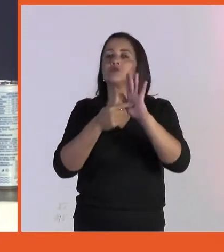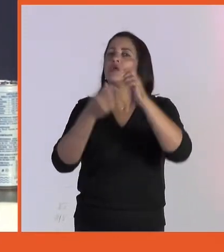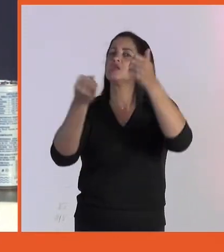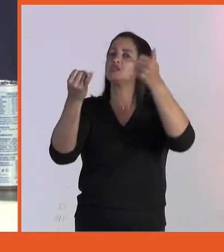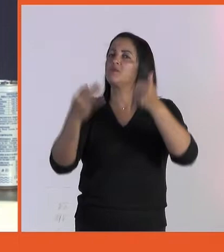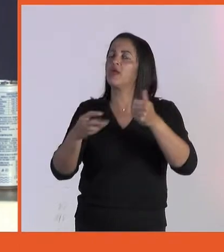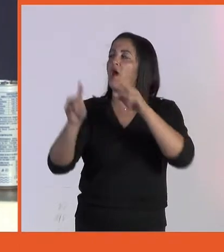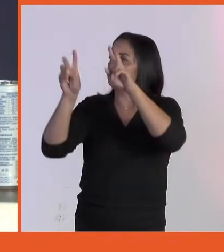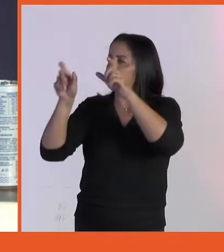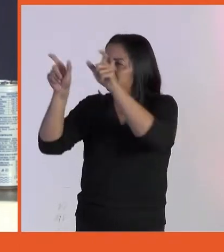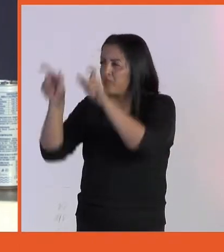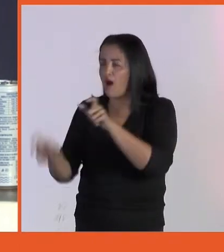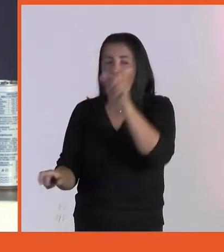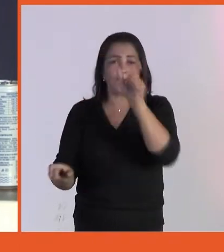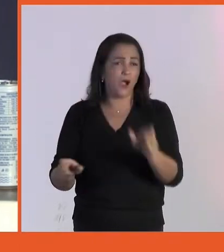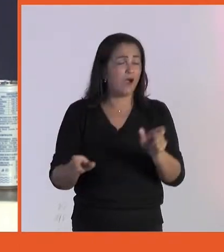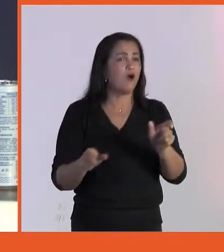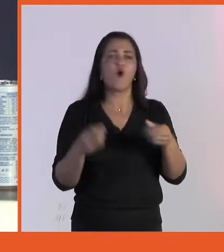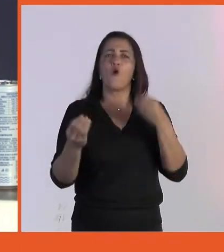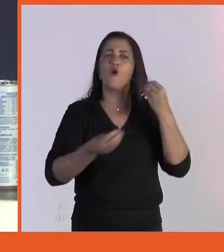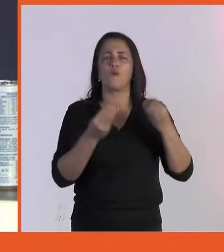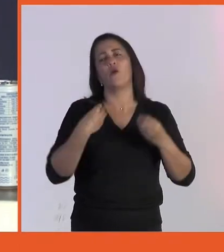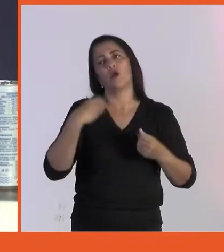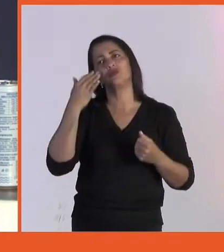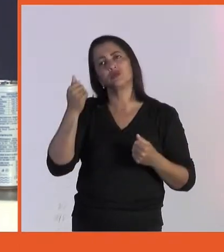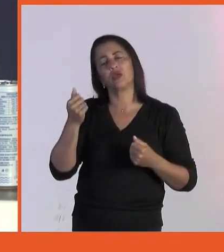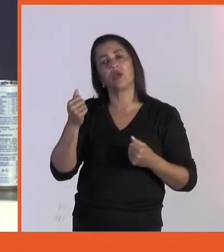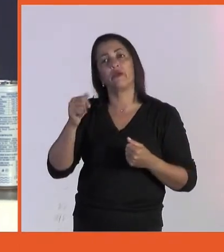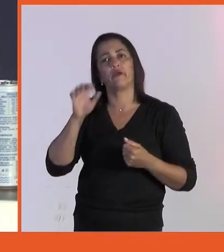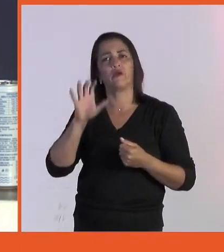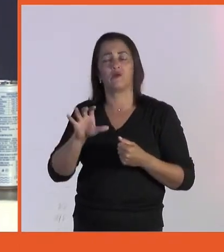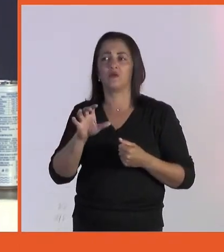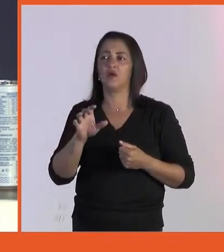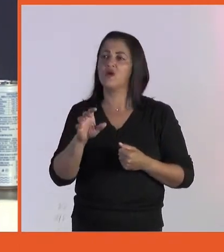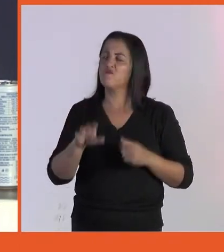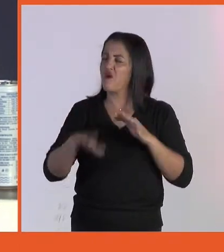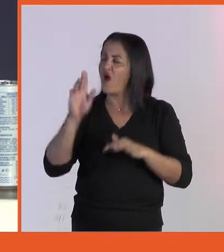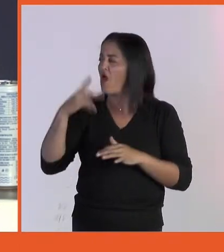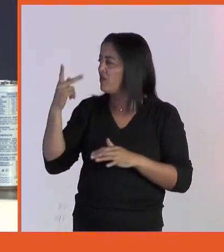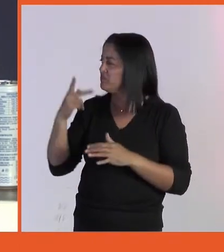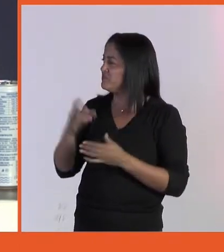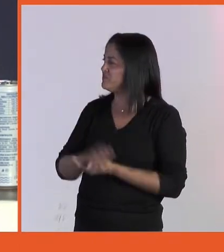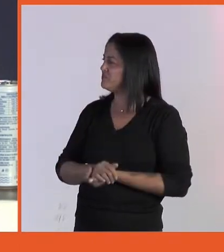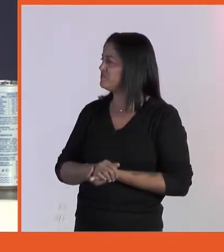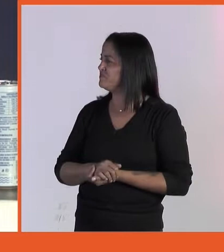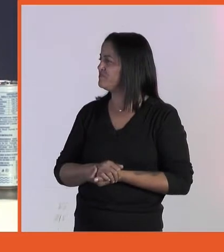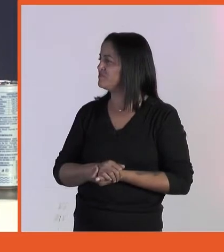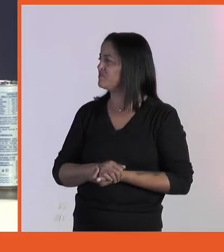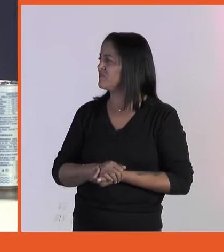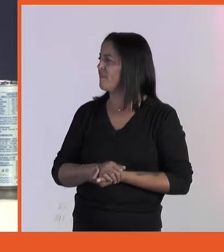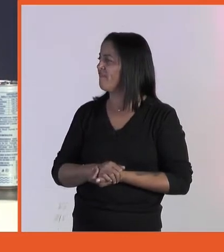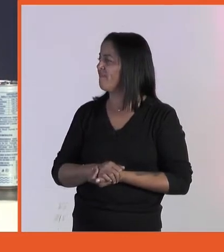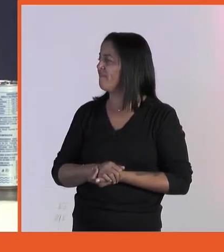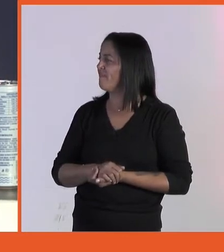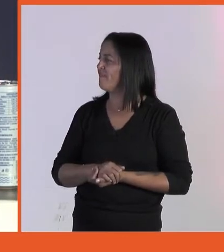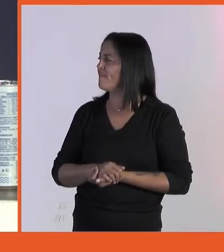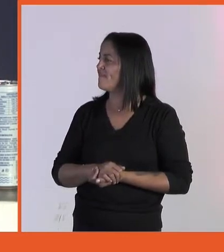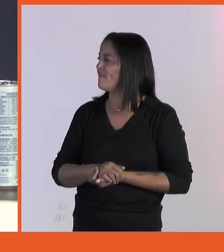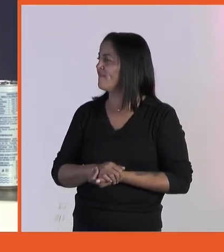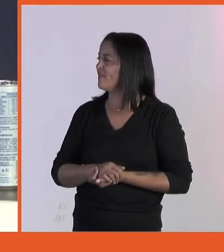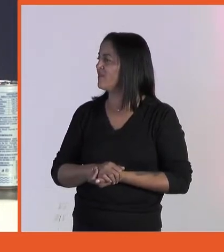xingando ou pedindo para engajar em público. Cara, esse criador de conteúdo, ele está fadado ao ostracismo. Ele vai cair no ostracismo, porque,